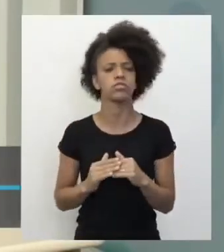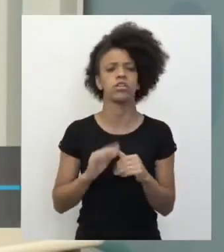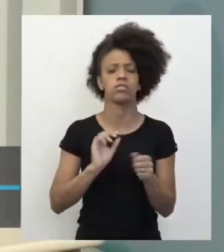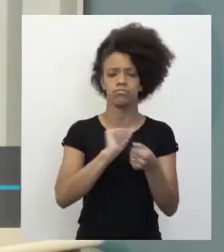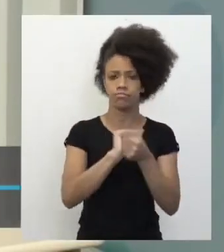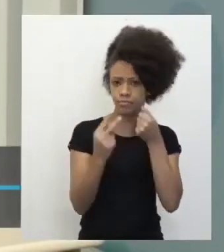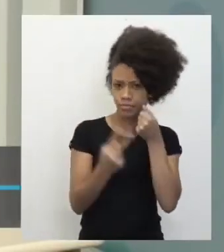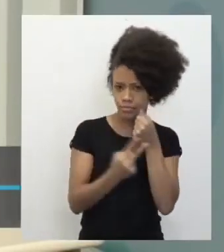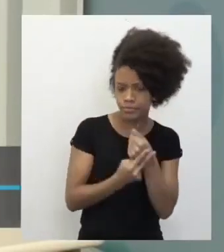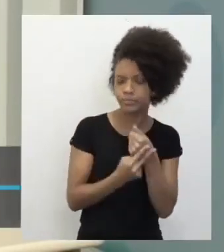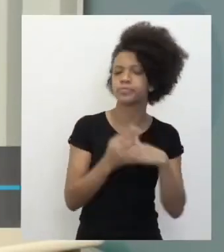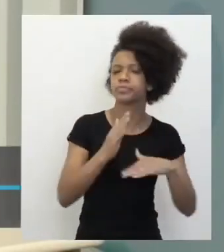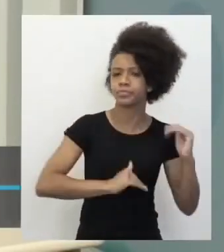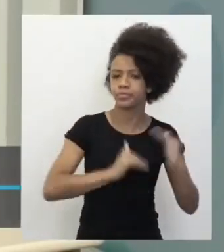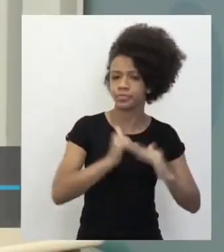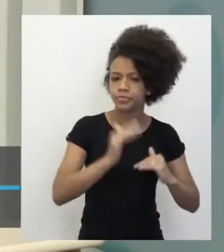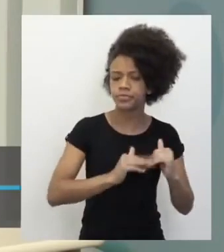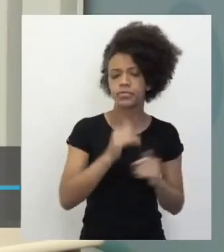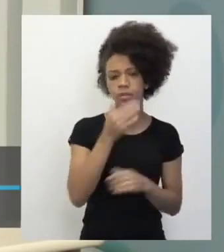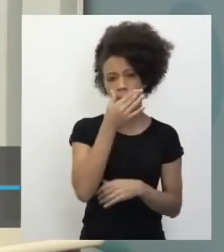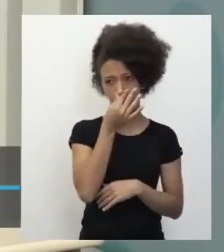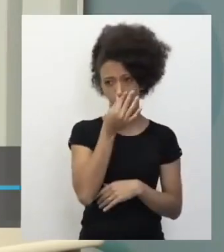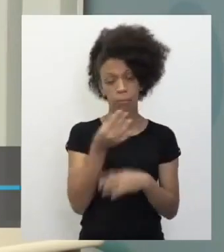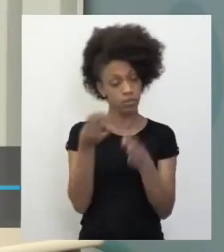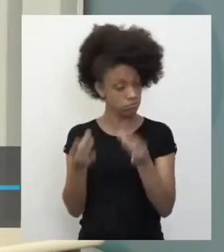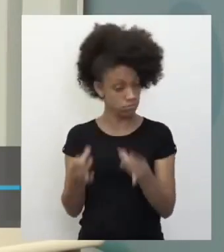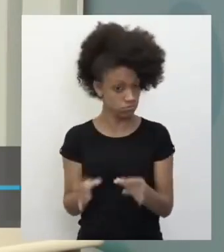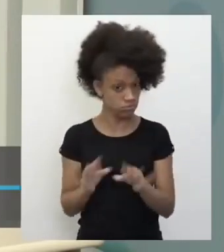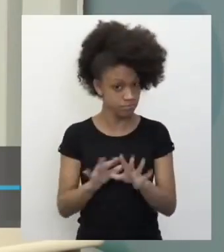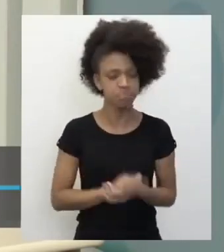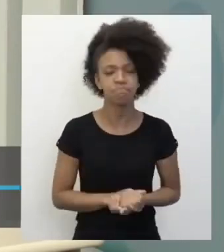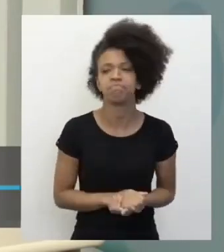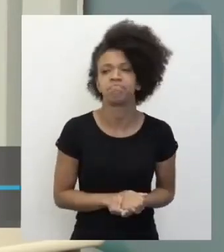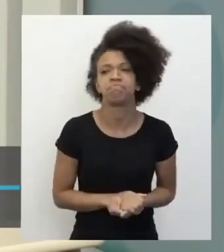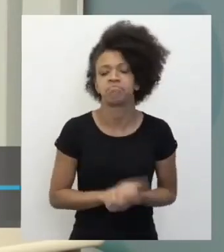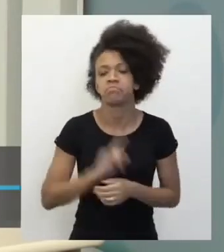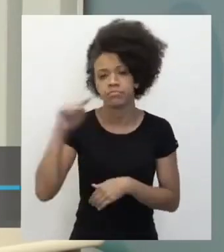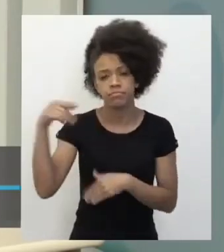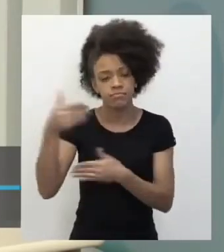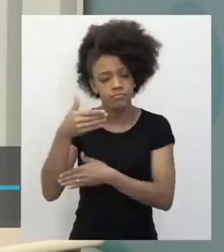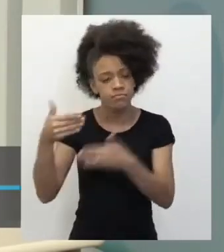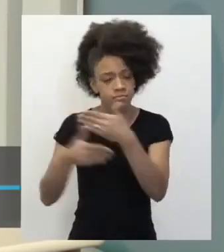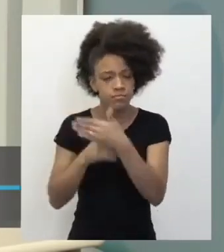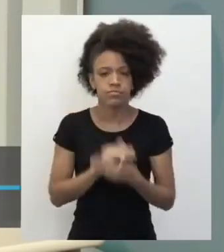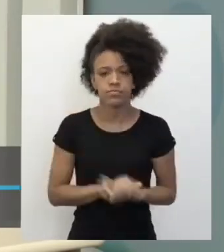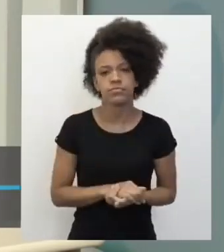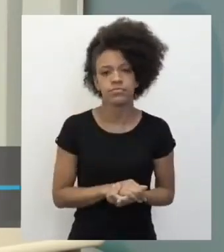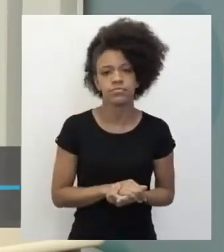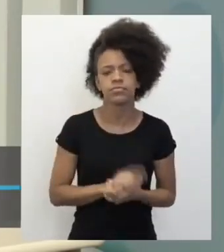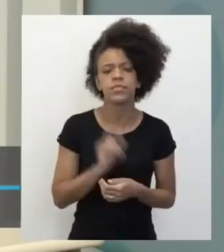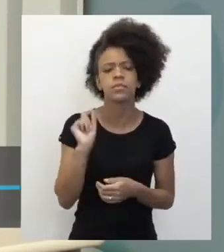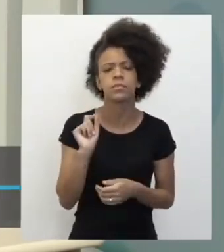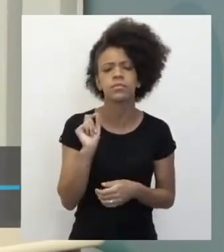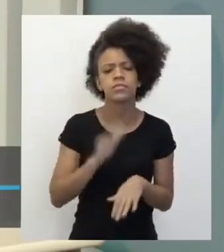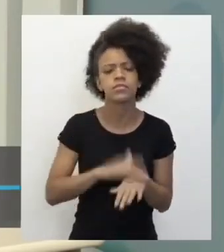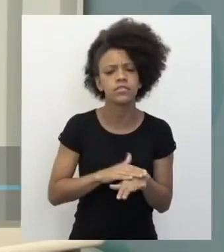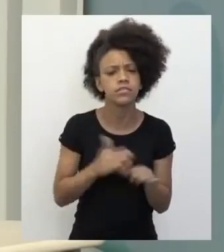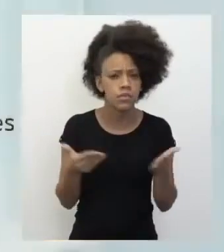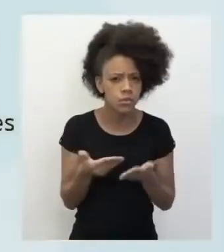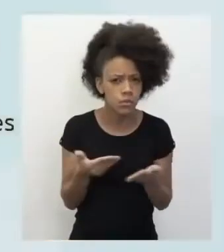depois teremos aulas aulas mais específicas, né? Próximo slide, por favor, na tela. O que faremos